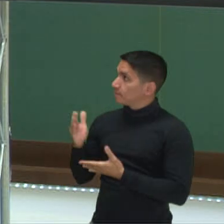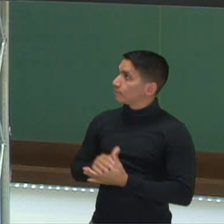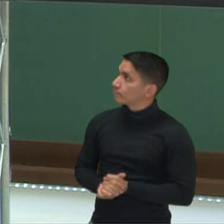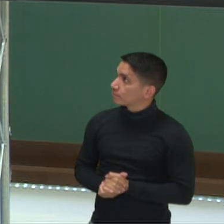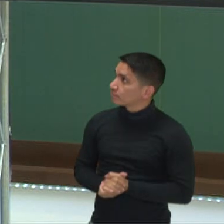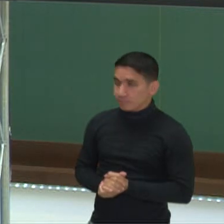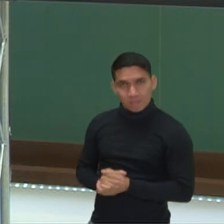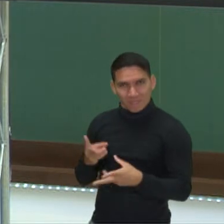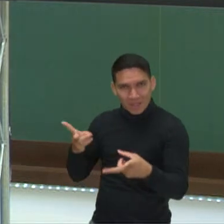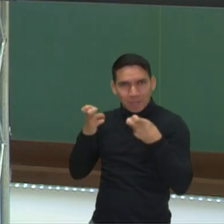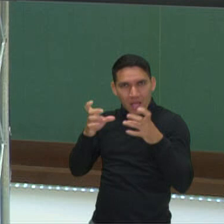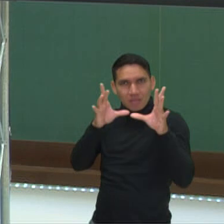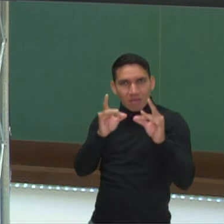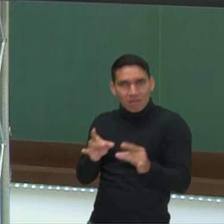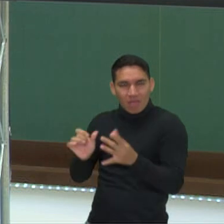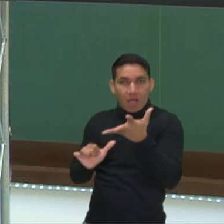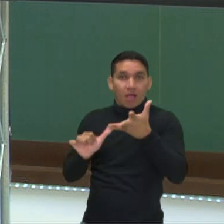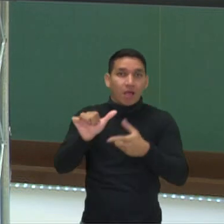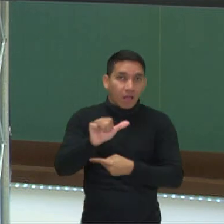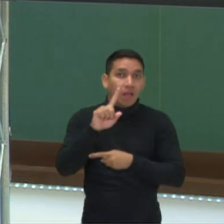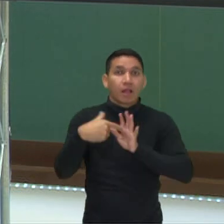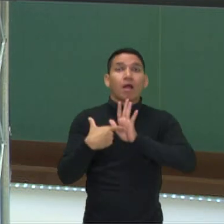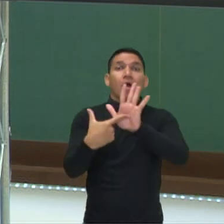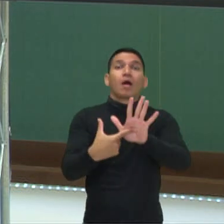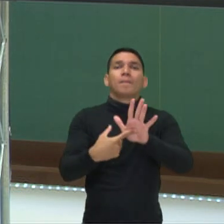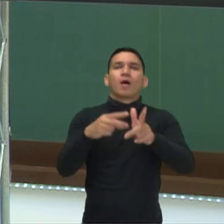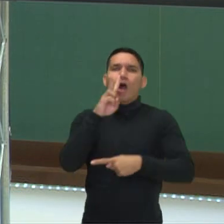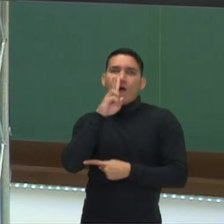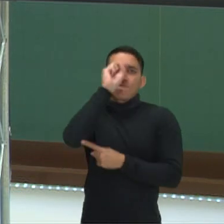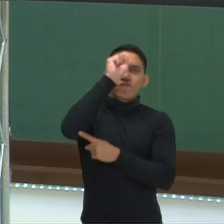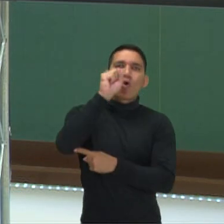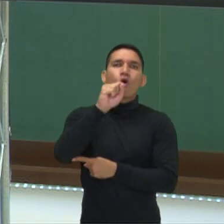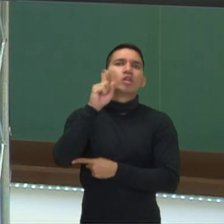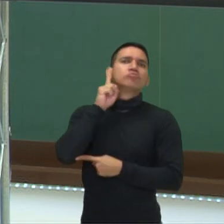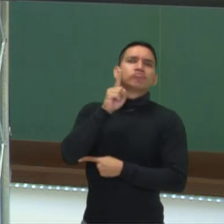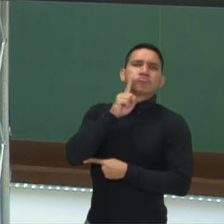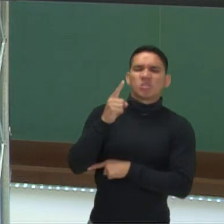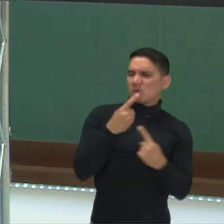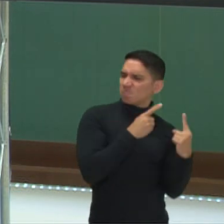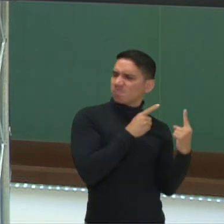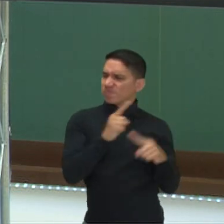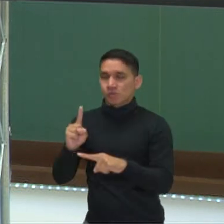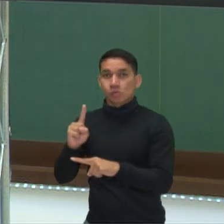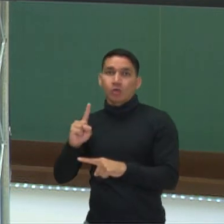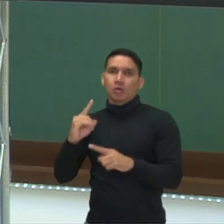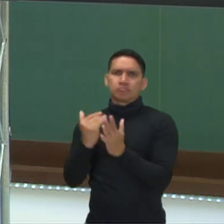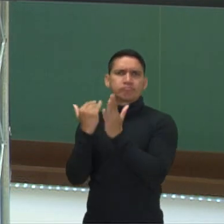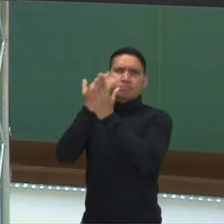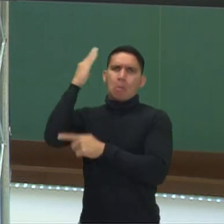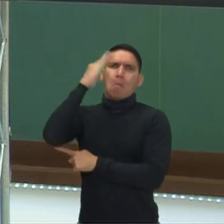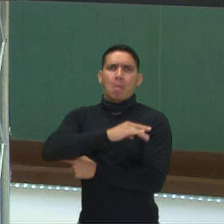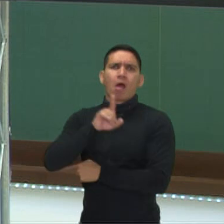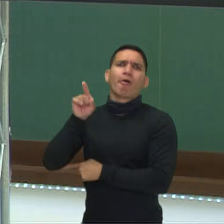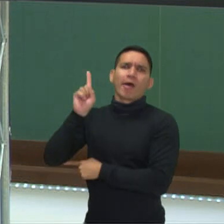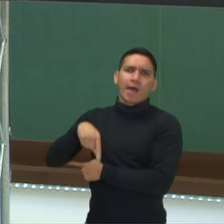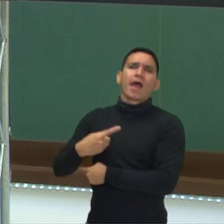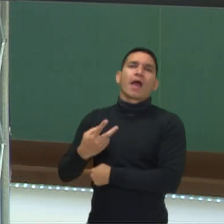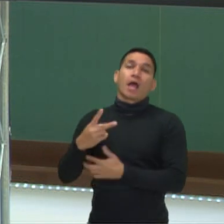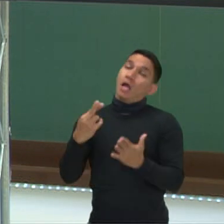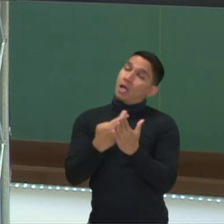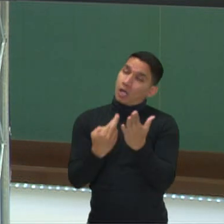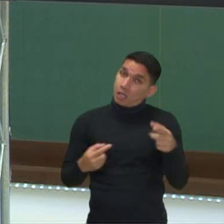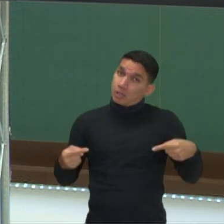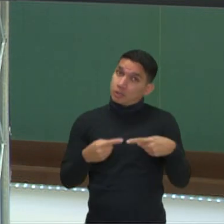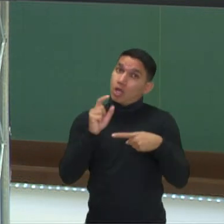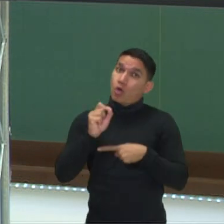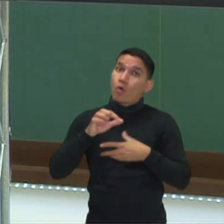você percebe aqui um elemento aí mostrando a força dos Estados Unidos que iriam combater o grande vilão, que seria, no caso, segundo a revista,